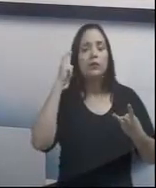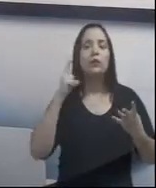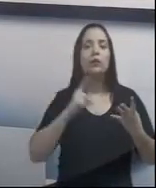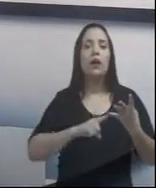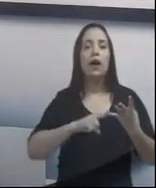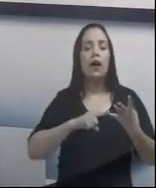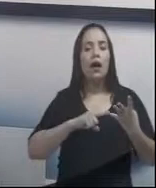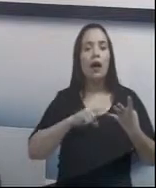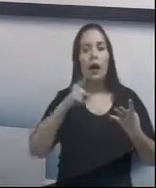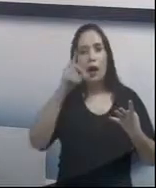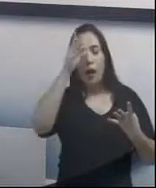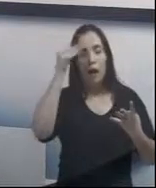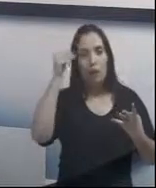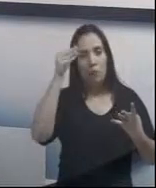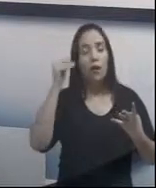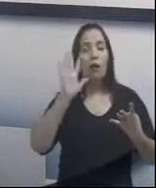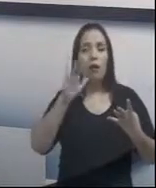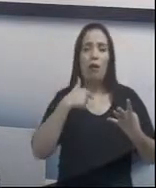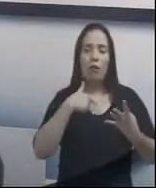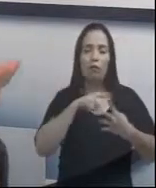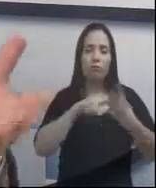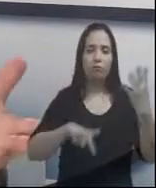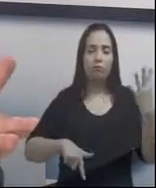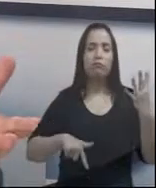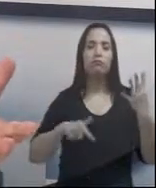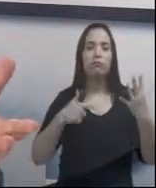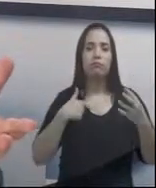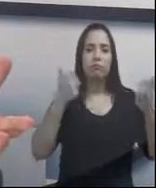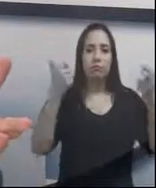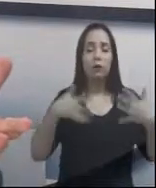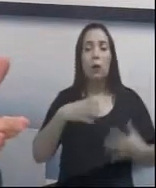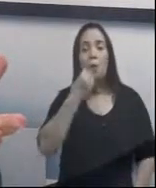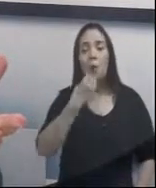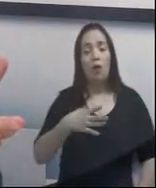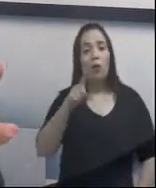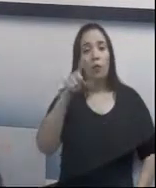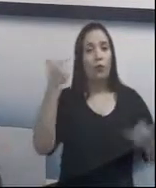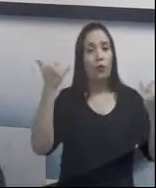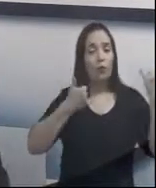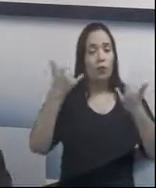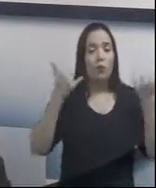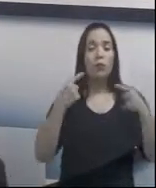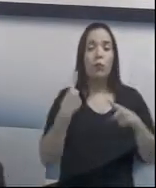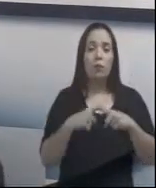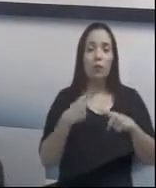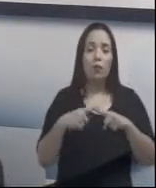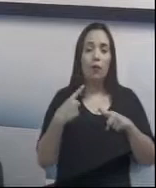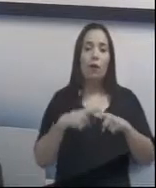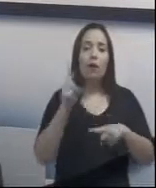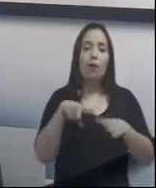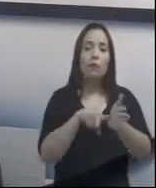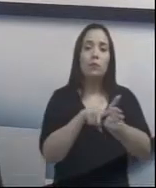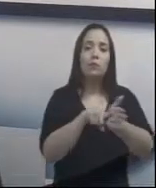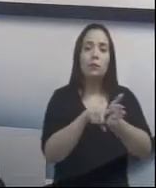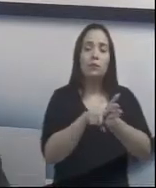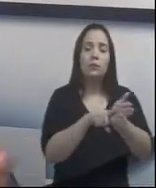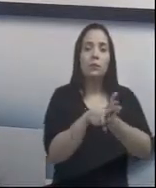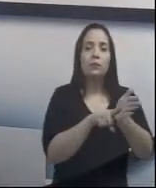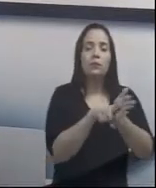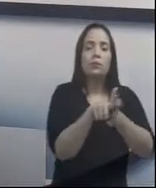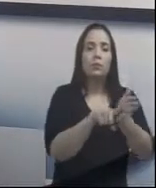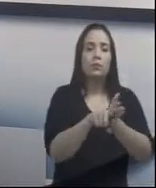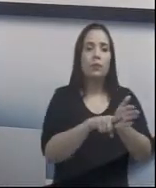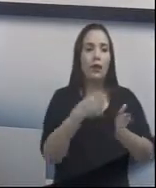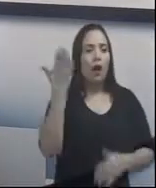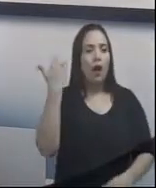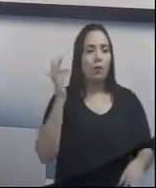Camilo. Rapidamente vou lhe dar aqui o dado, e é até bom o senhor saber disso, né? Porque é uma estatística que ninguém viu